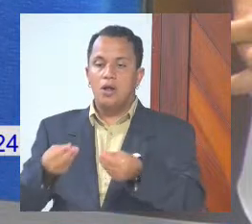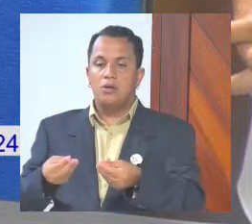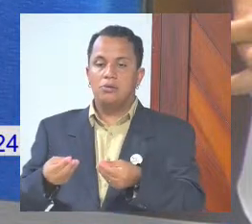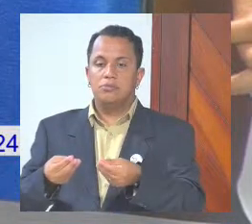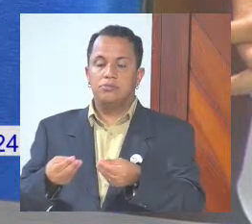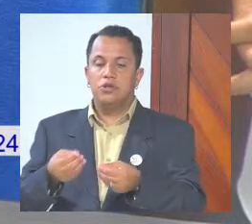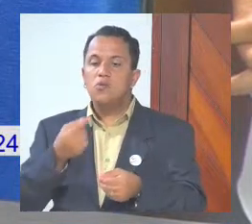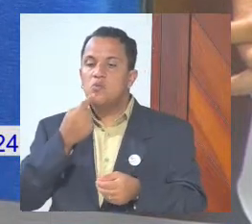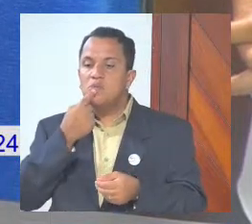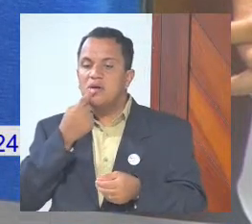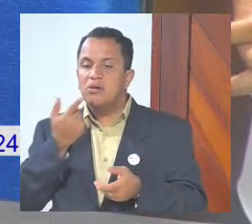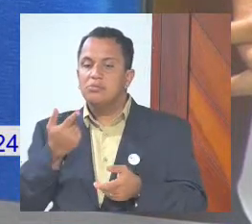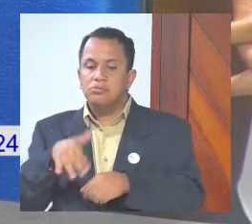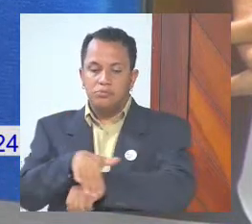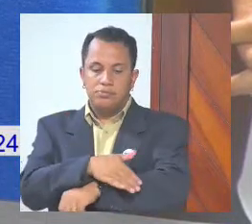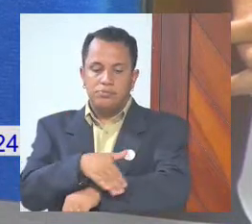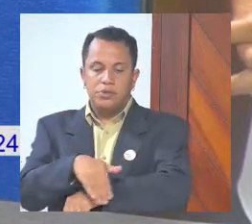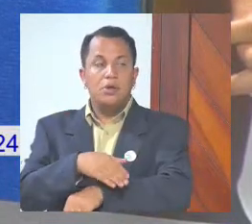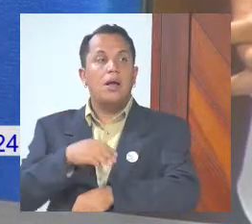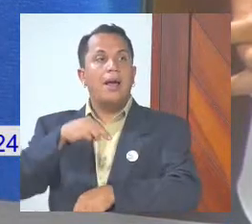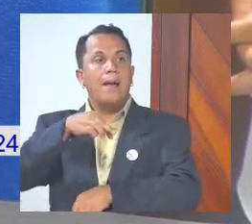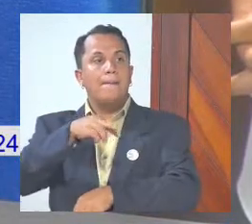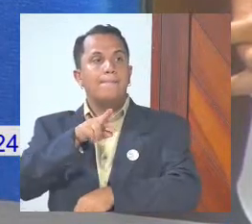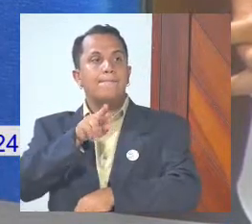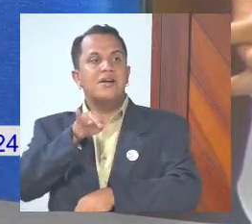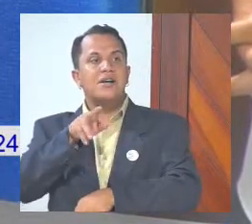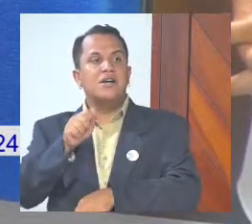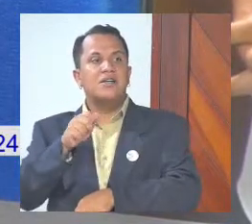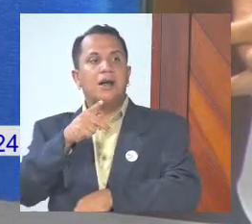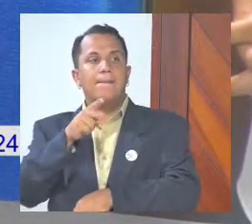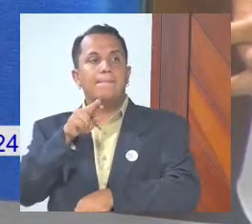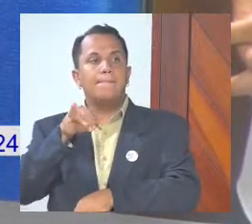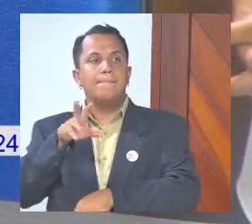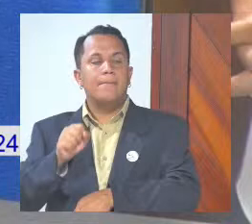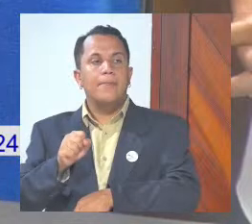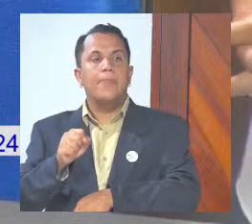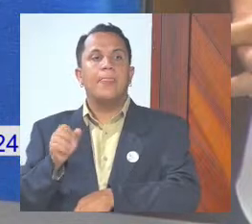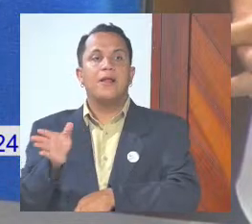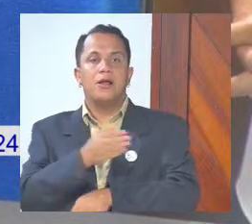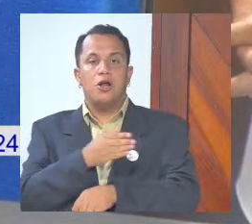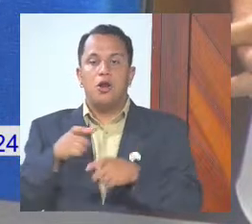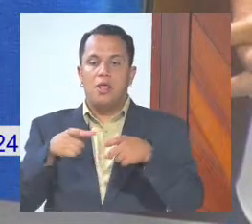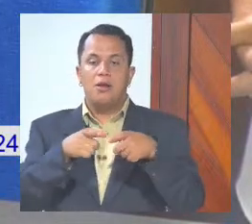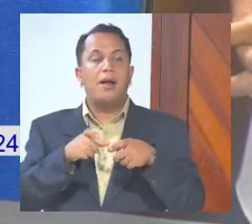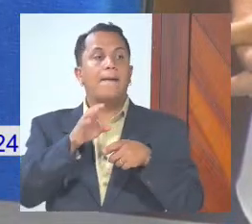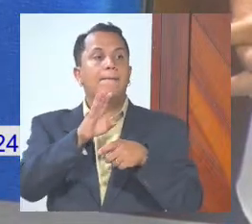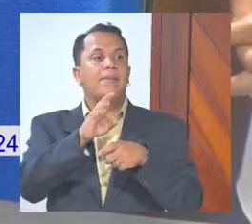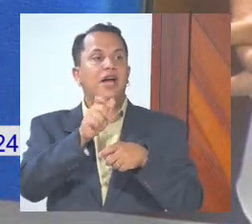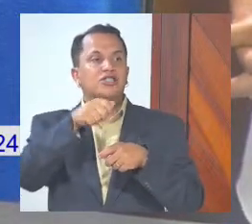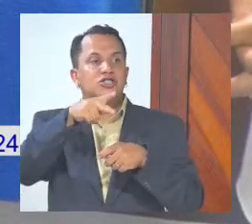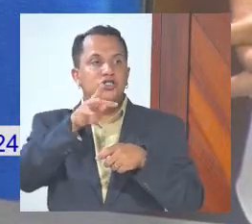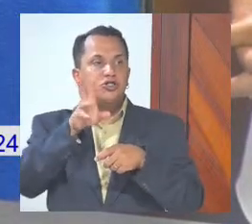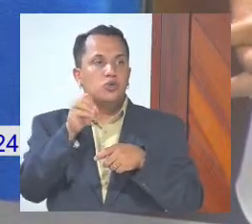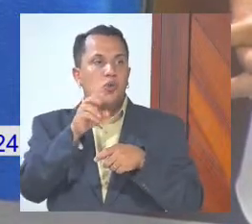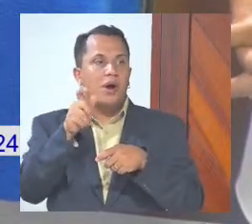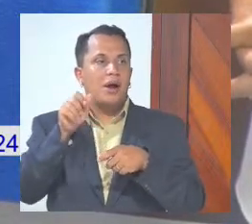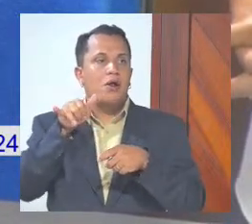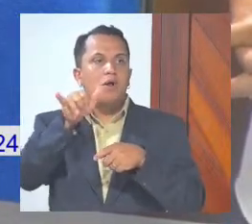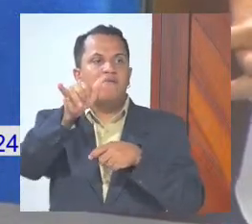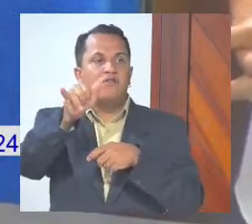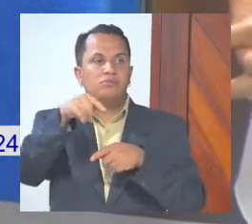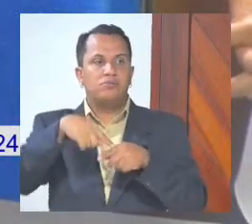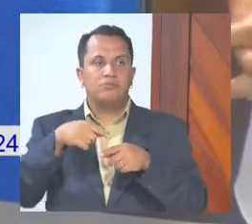fica localizado na Rua Maria Pinheiro Paiva, sem número, bairro Antigo Aeroporto, em Pinheiro,